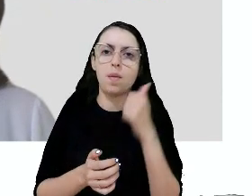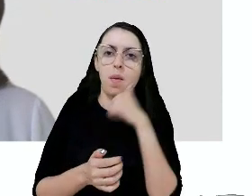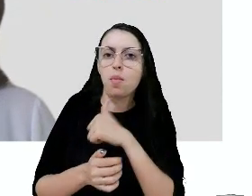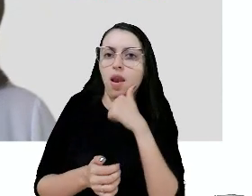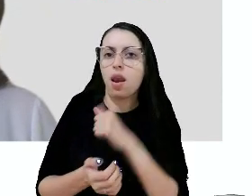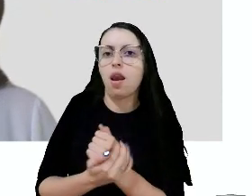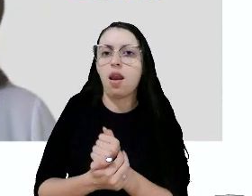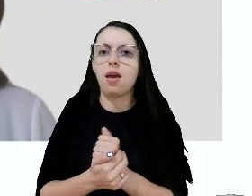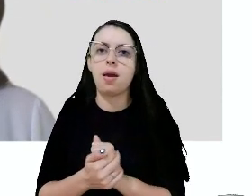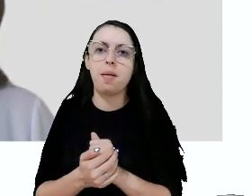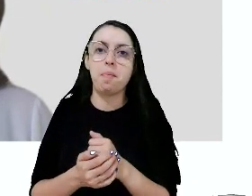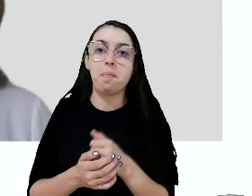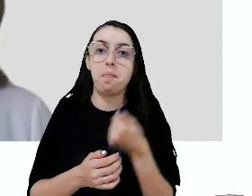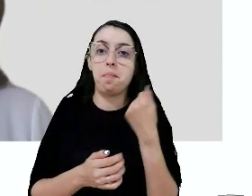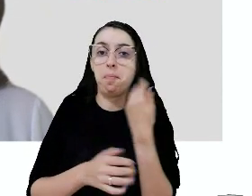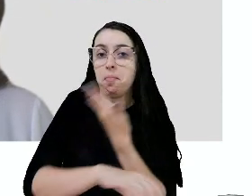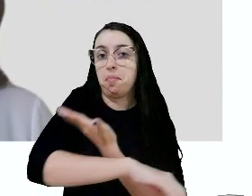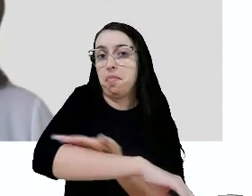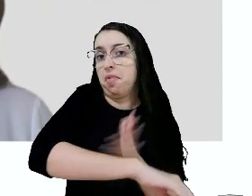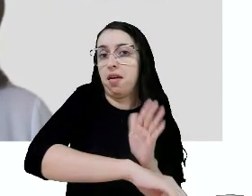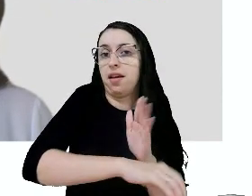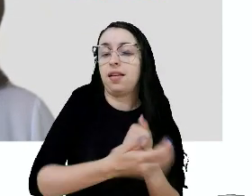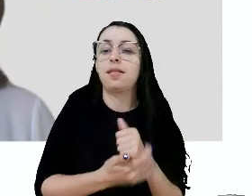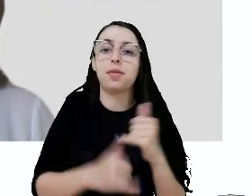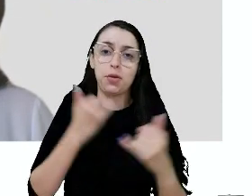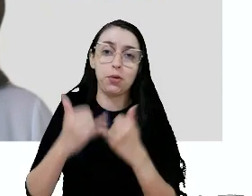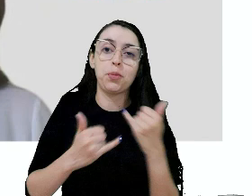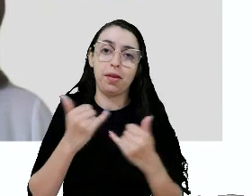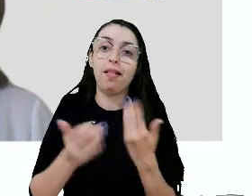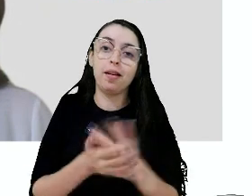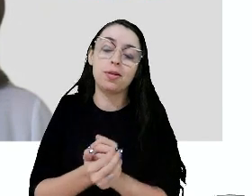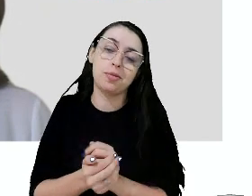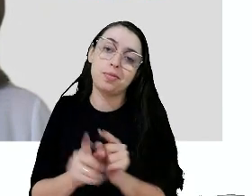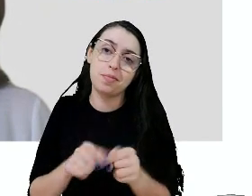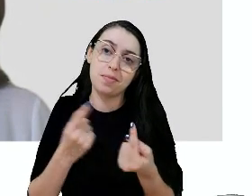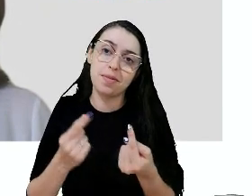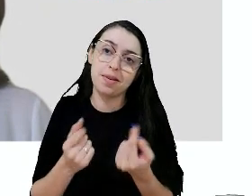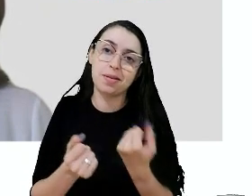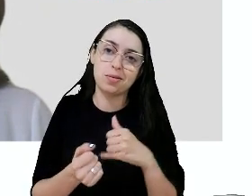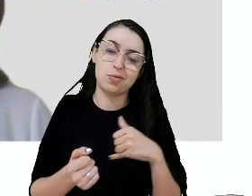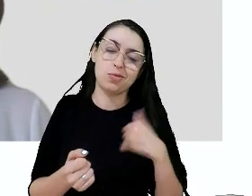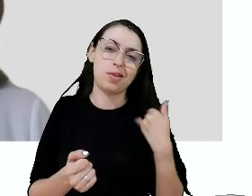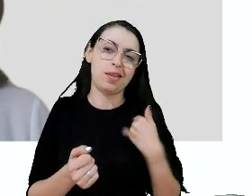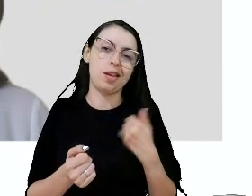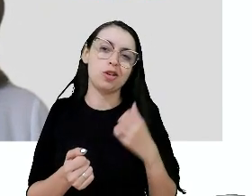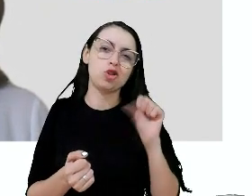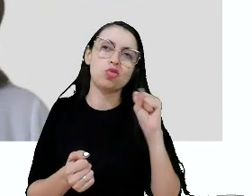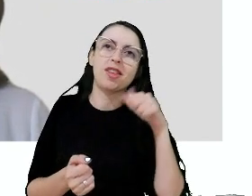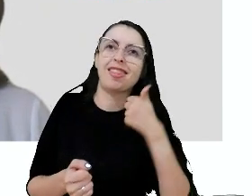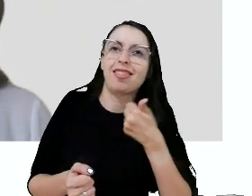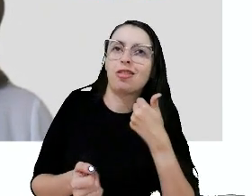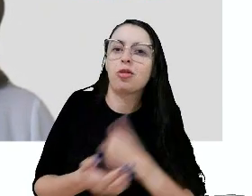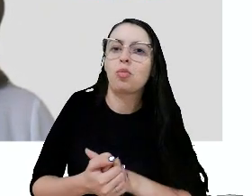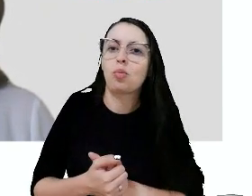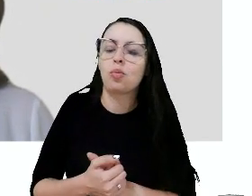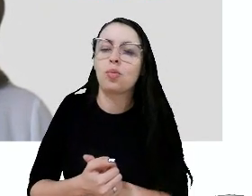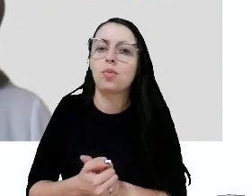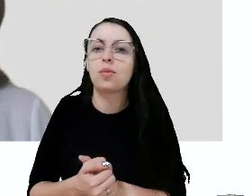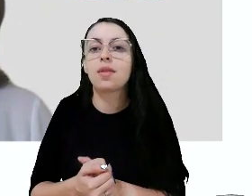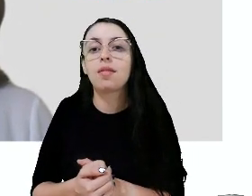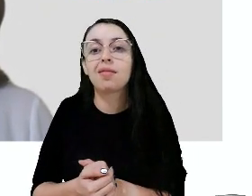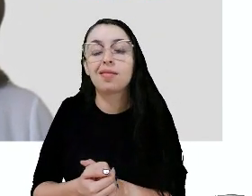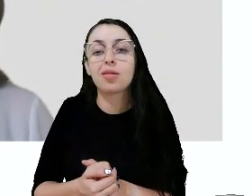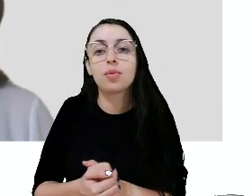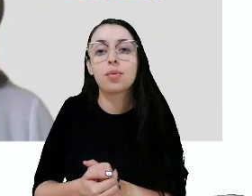feminista acadêmica, branquela, como eu costumo brincar, né? Já com a idade dos 81 anos, mas